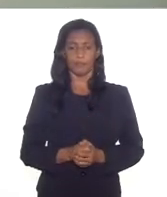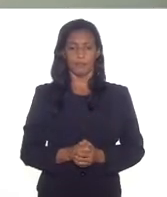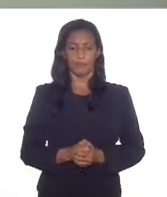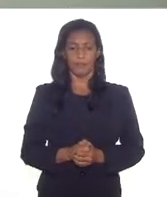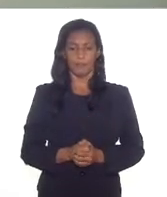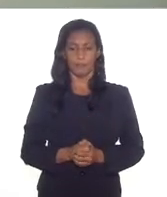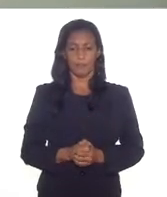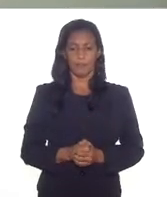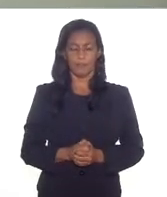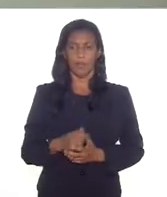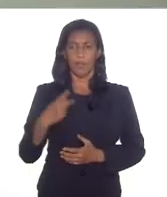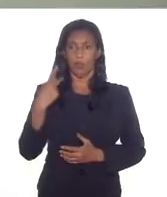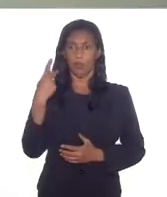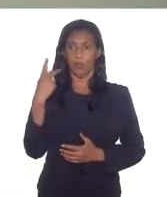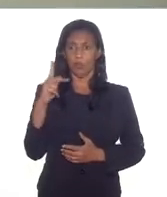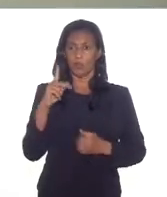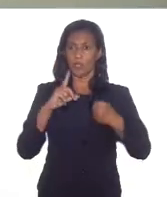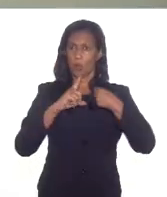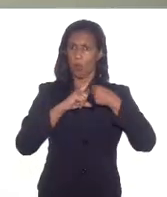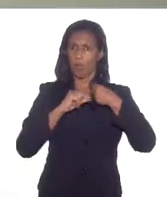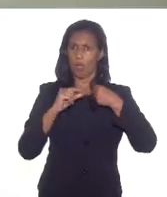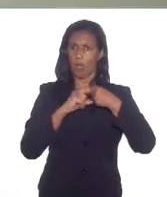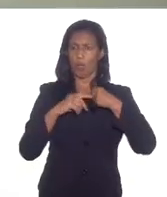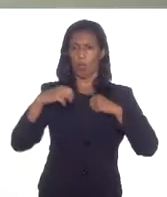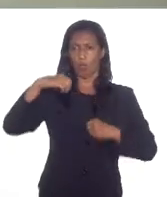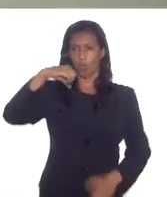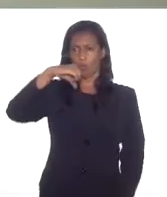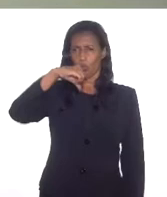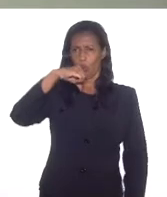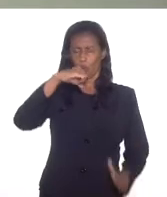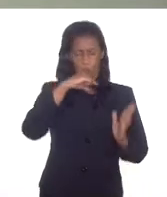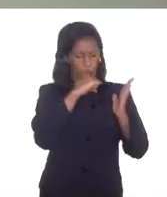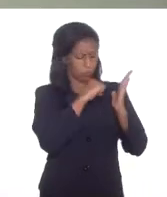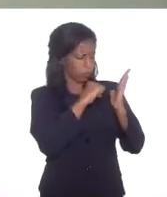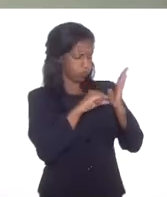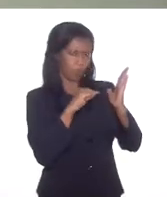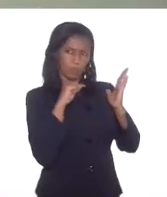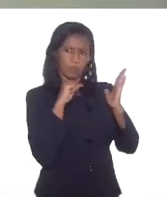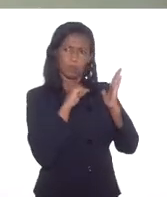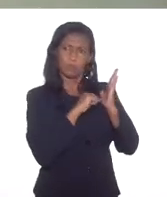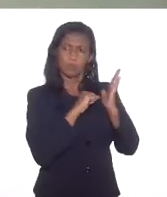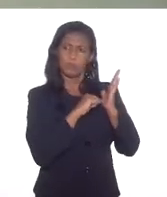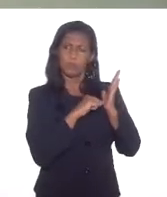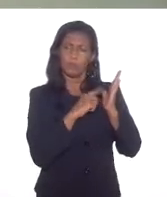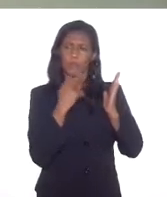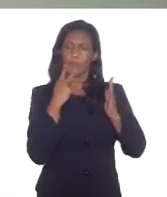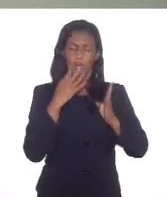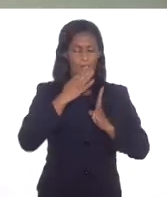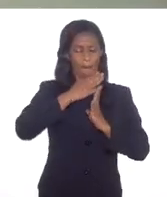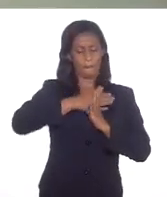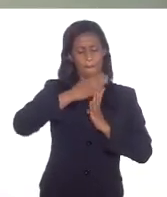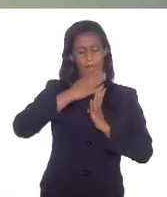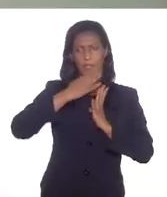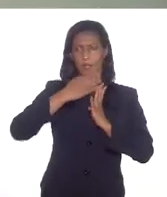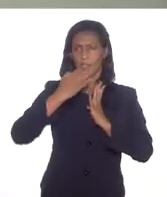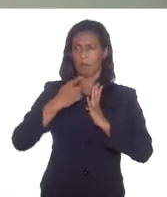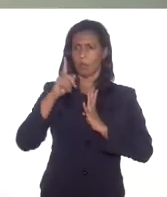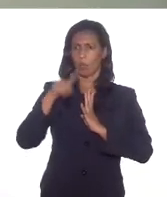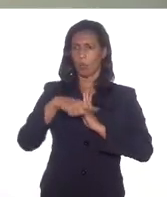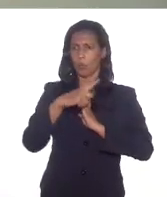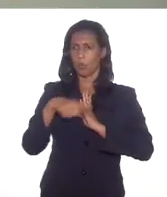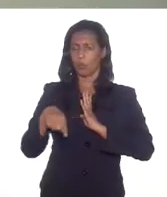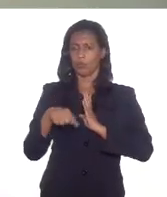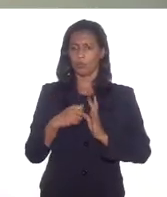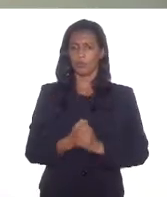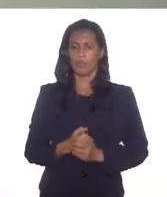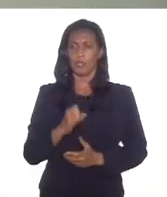no seu artigo 9º diz que o parcelamento será cancelado